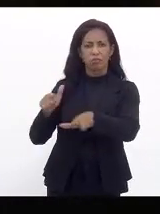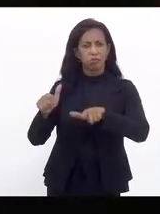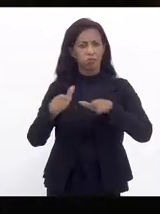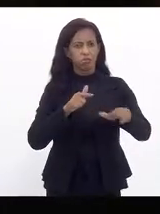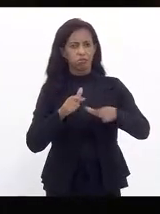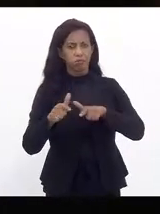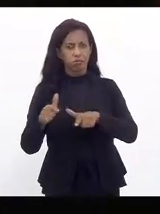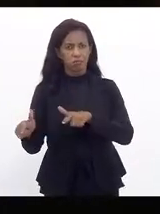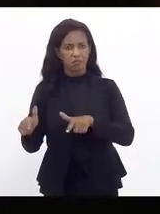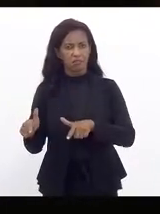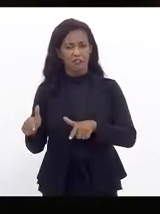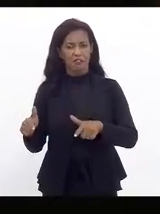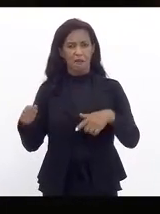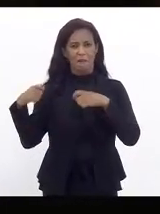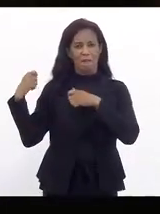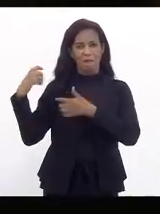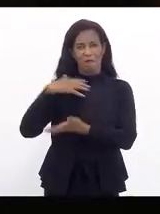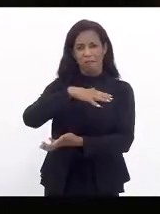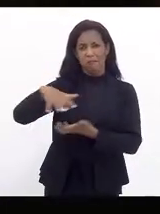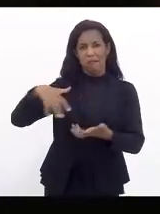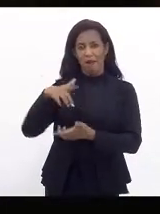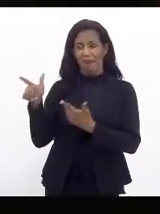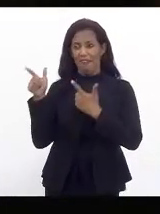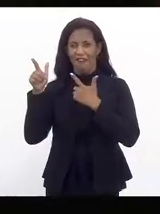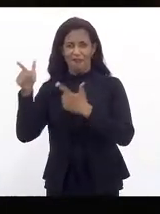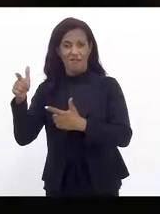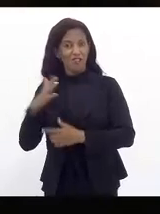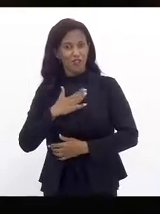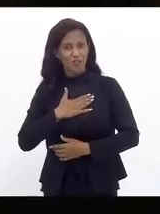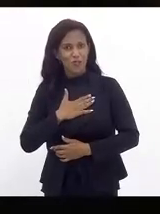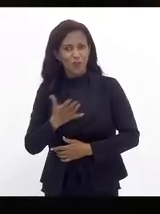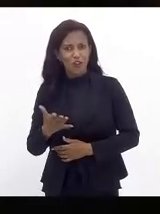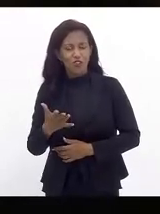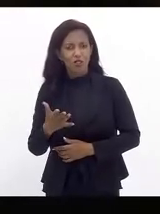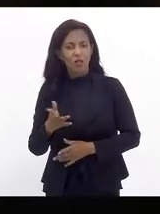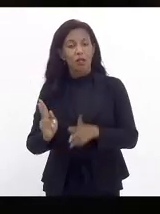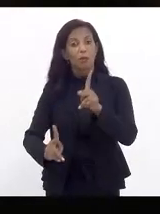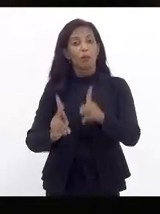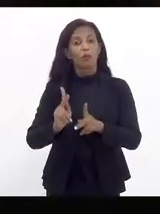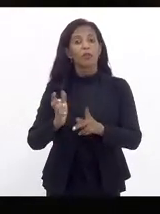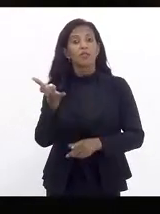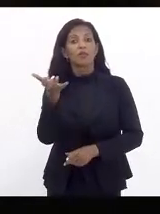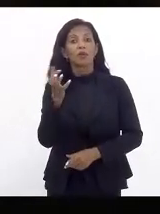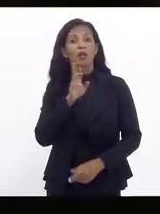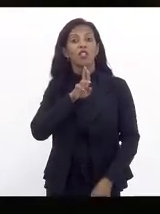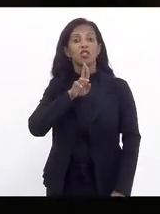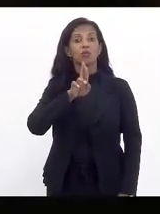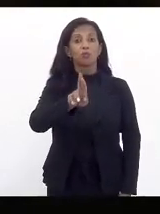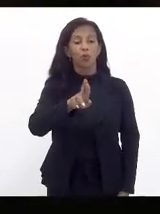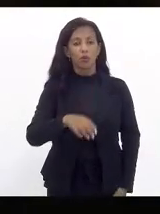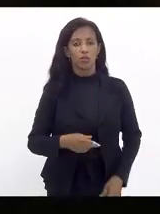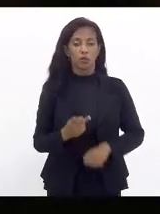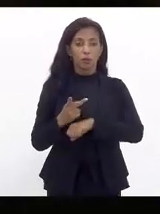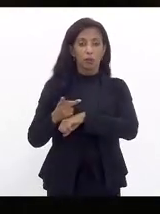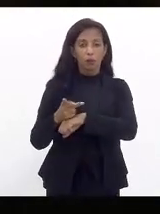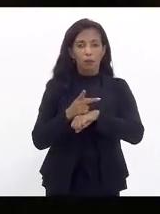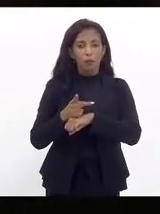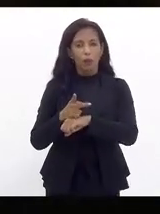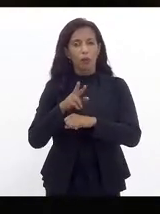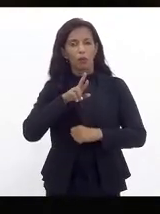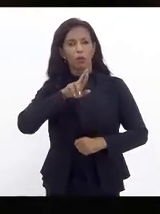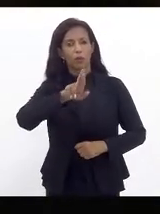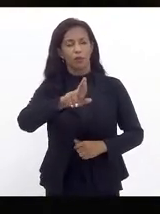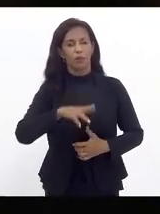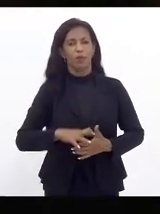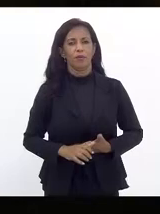gostamos muito, manifestações e arminhas. A população espera resposta. A população, ela busca